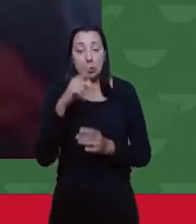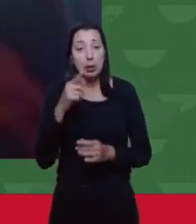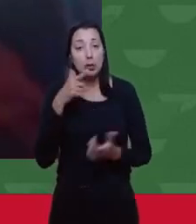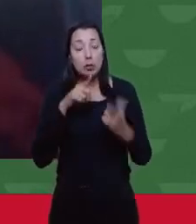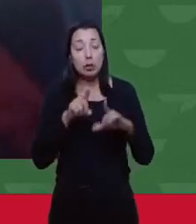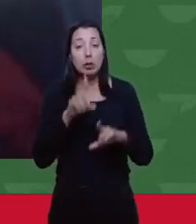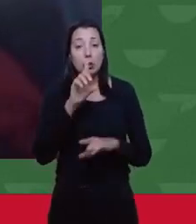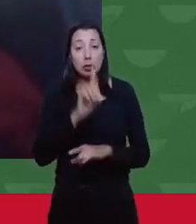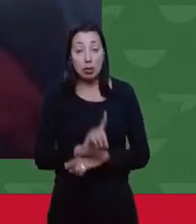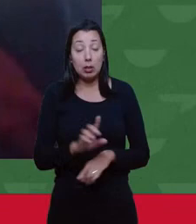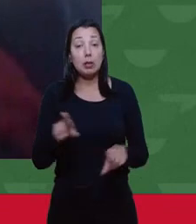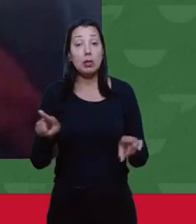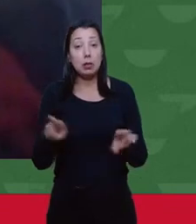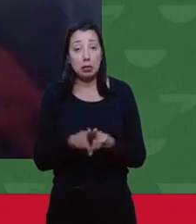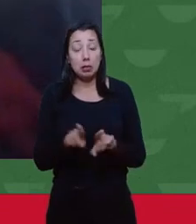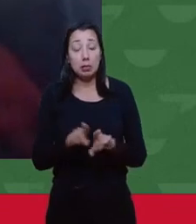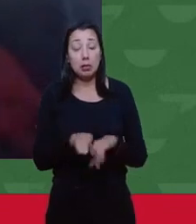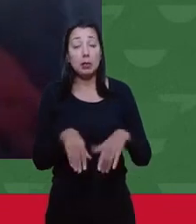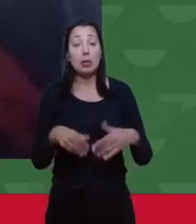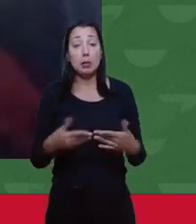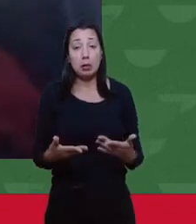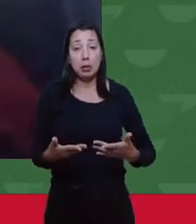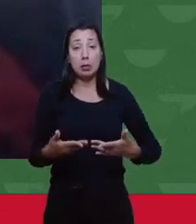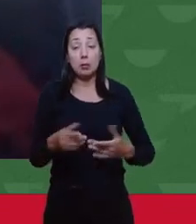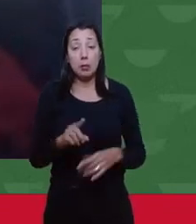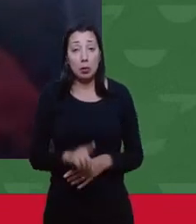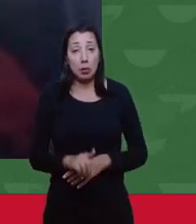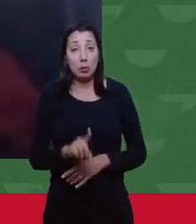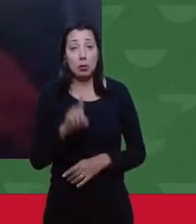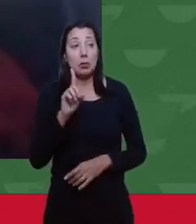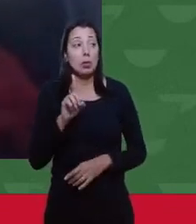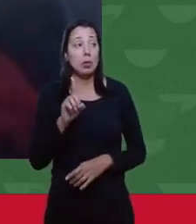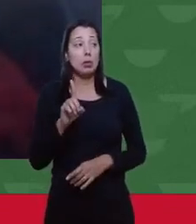garantia de direitos e também este primeiro